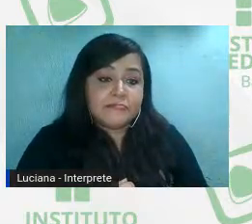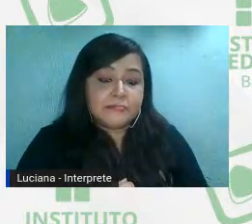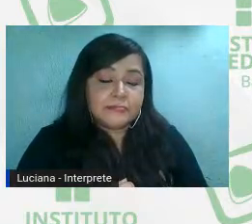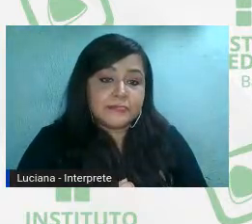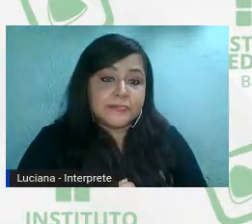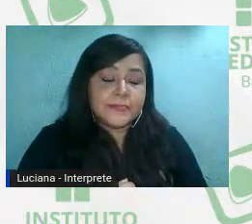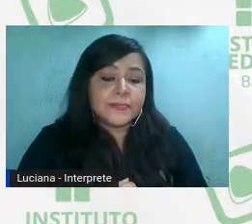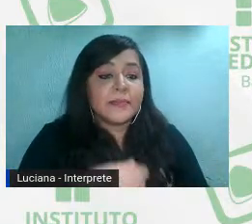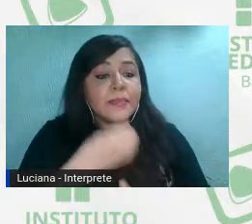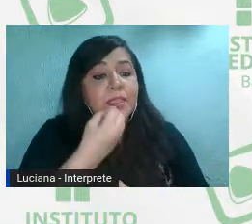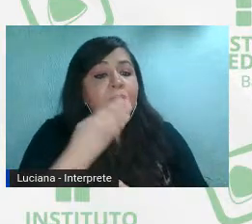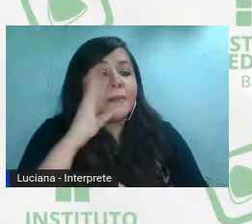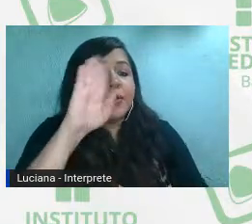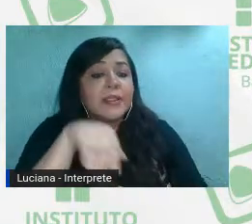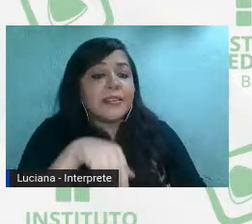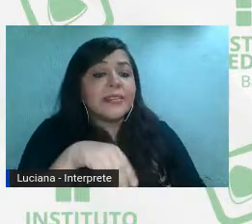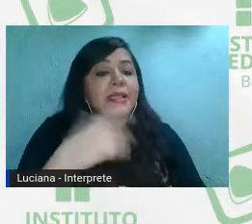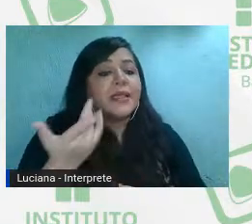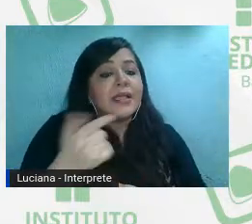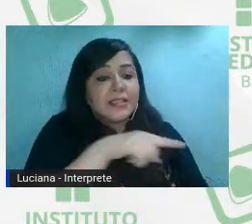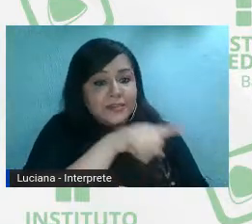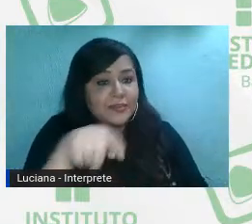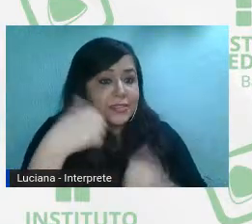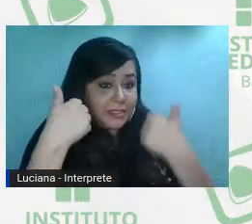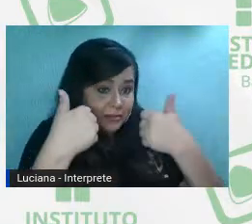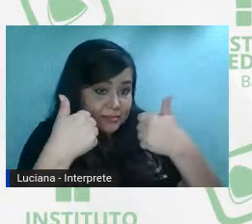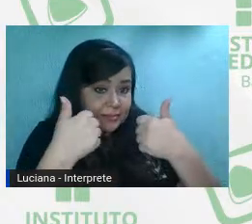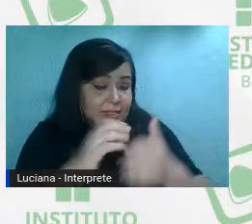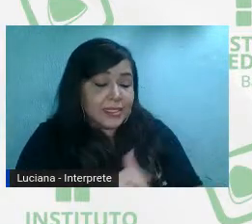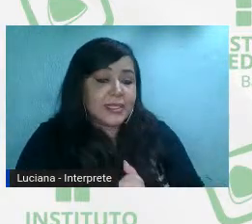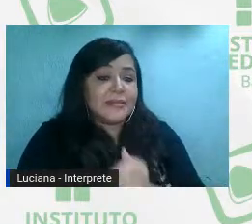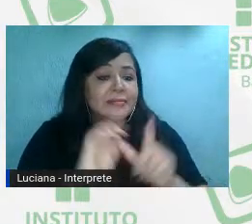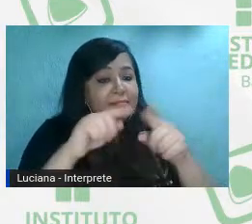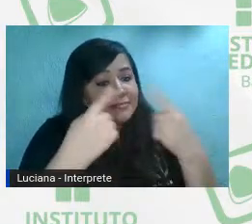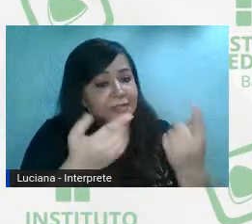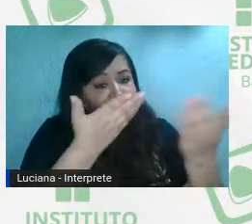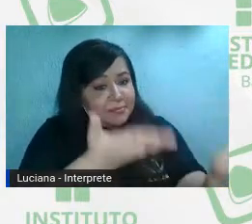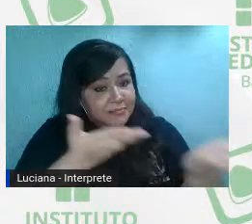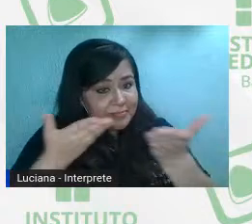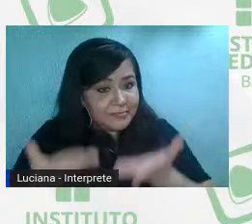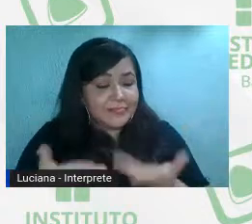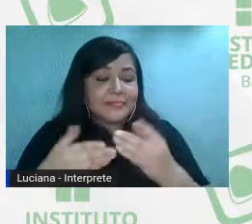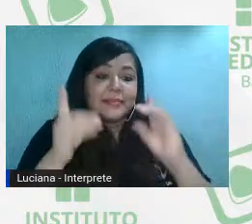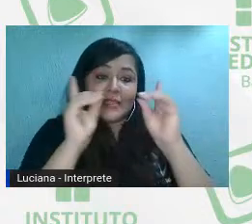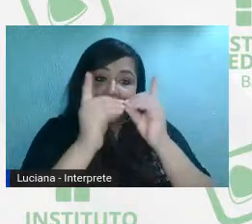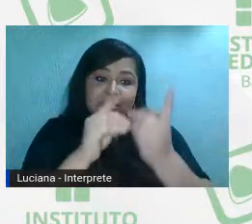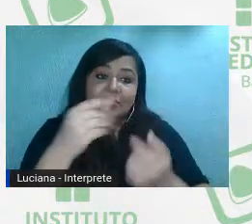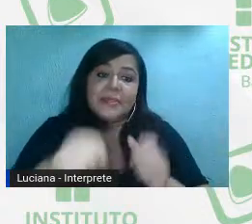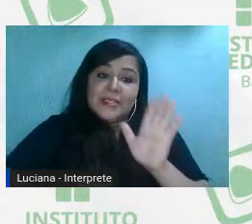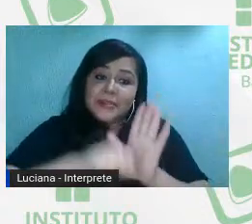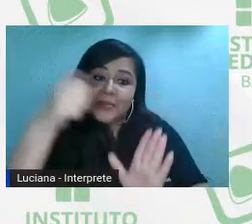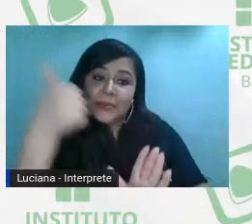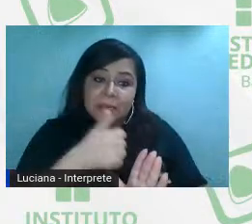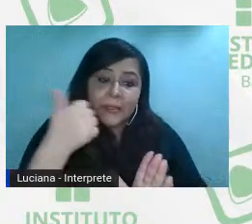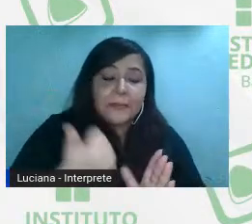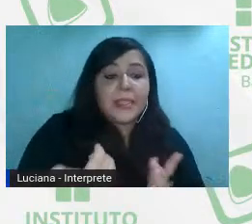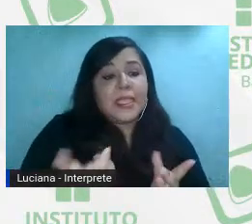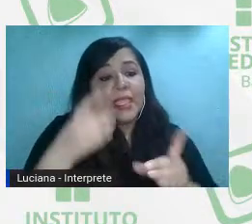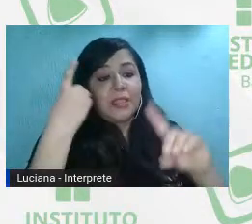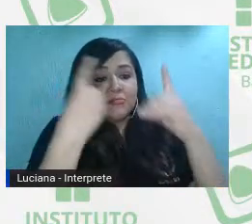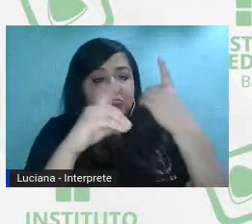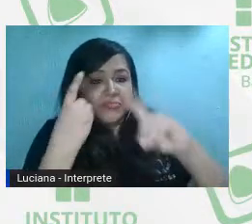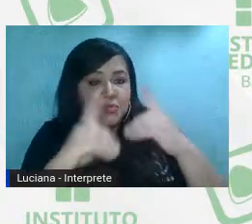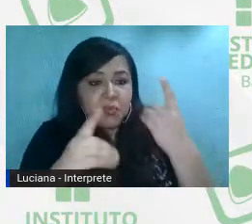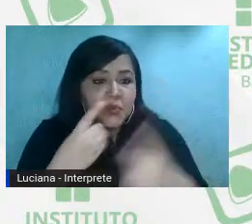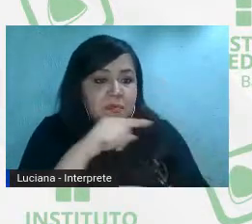Boa tarde, turma. Tudo bem com vocês? Sejam bem-vindos ao nosso primeiro atendimento, que é destinado para tirar dúvidas sobre os conteúdos